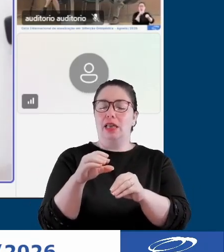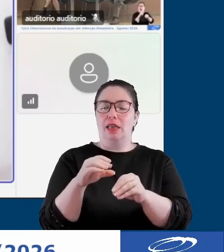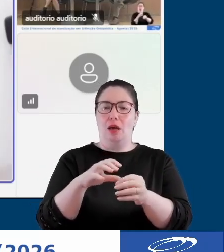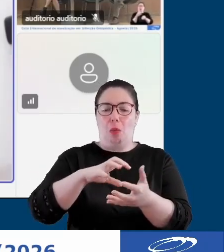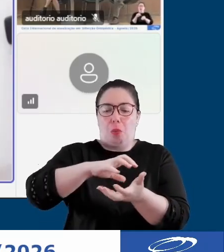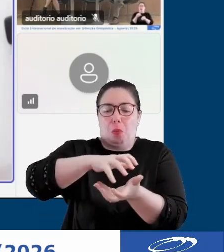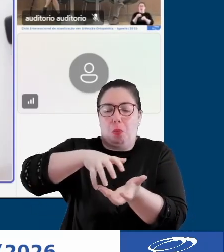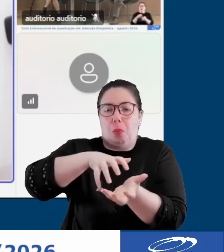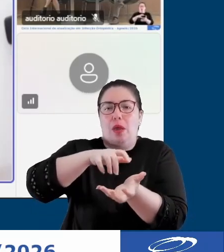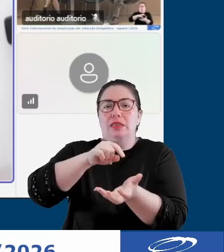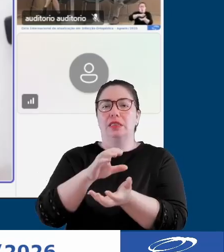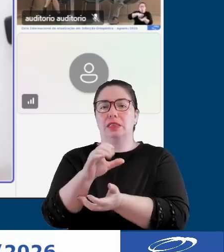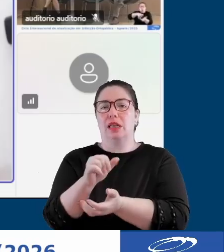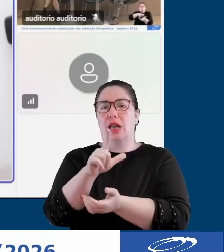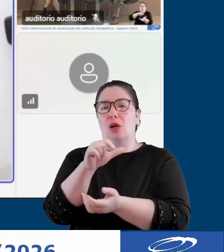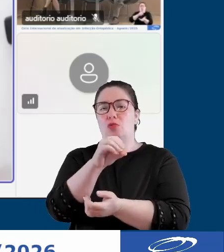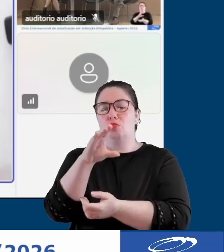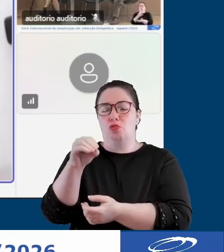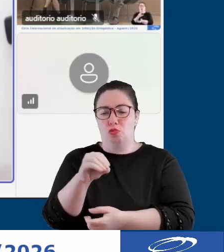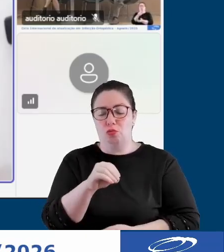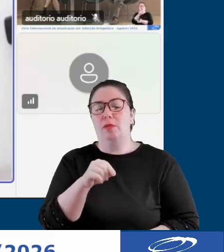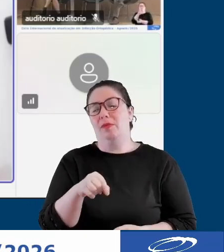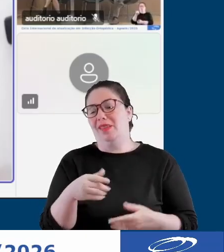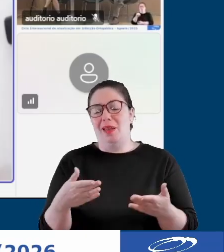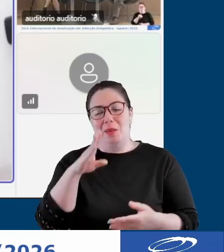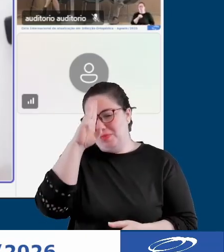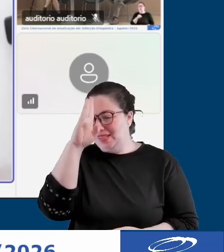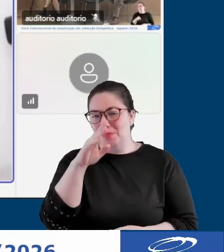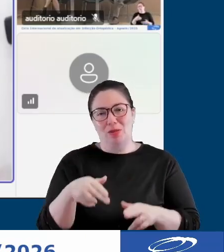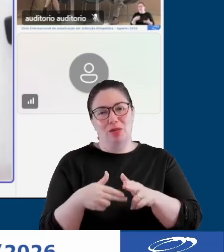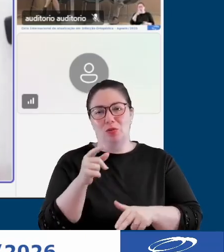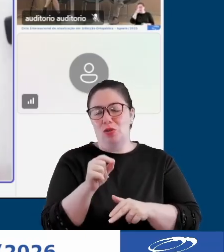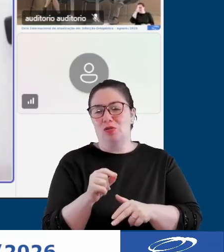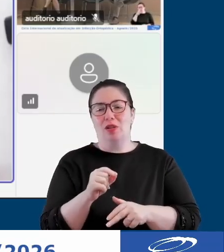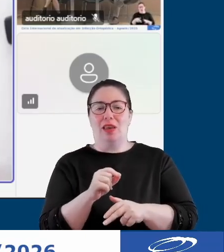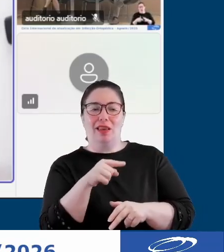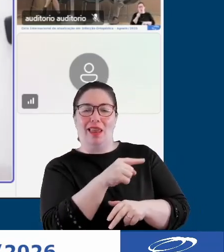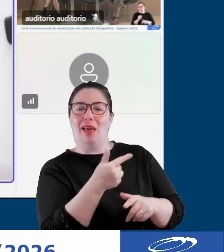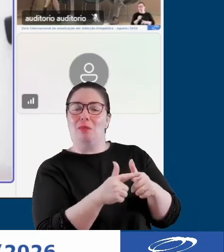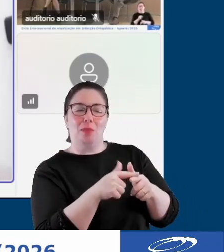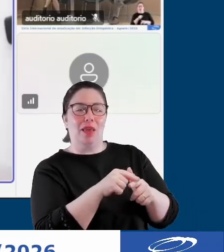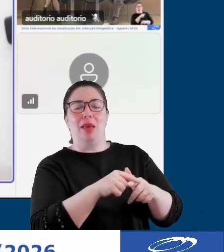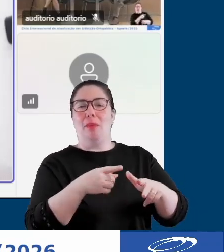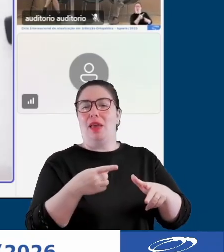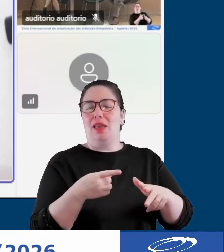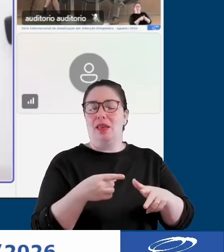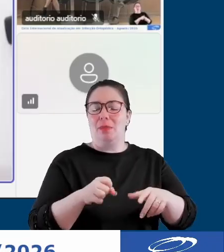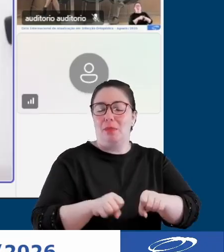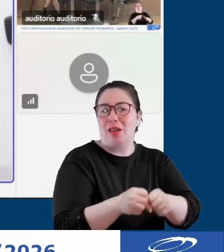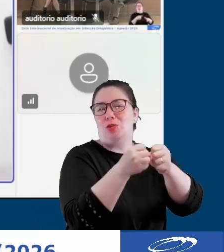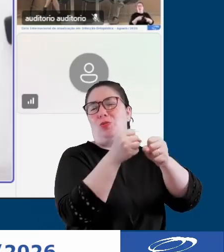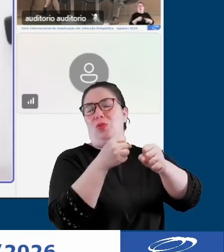mais isso na cirurgia de trauma, de reconstrução óssea, ossos longos e perna, que são